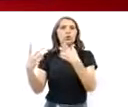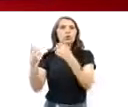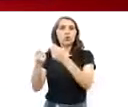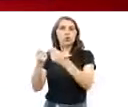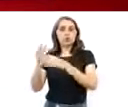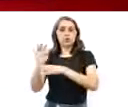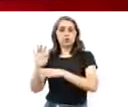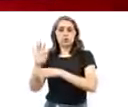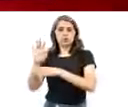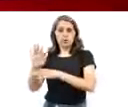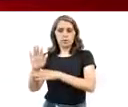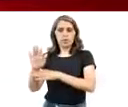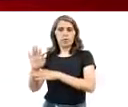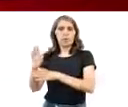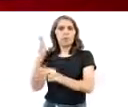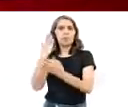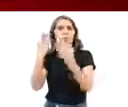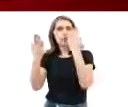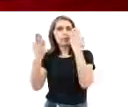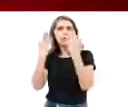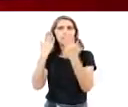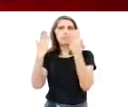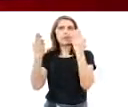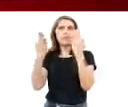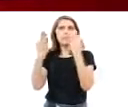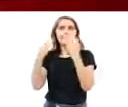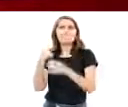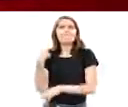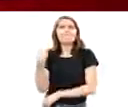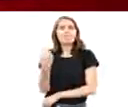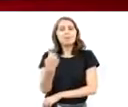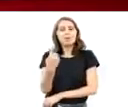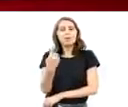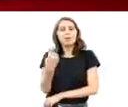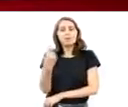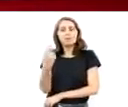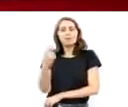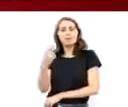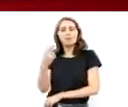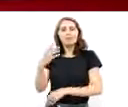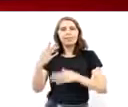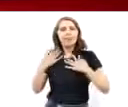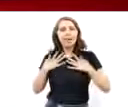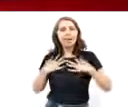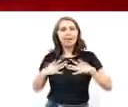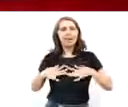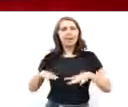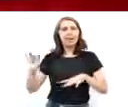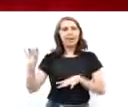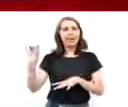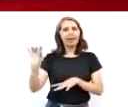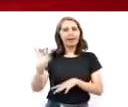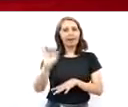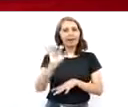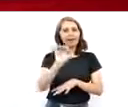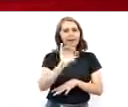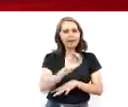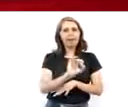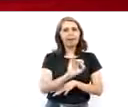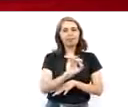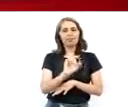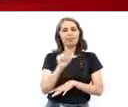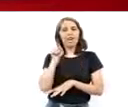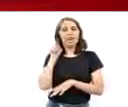possamos, pelo menos, acalmar, né, direcionar os nossos profissionais para que eles não vejam